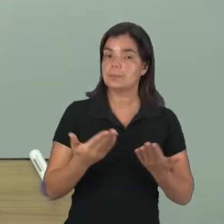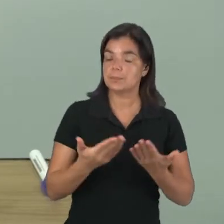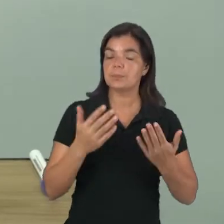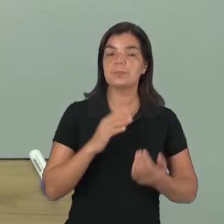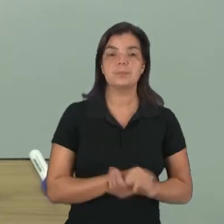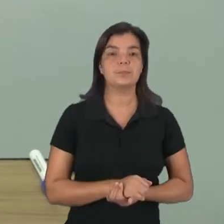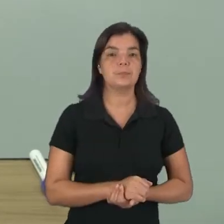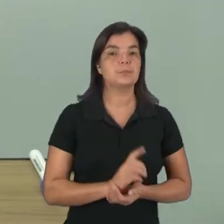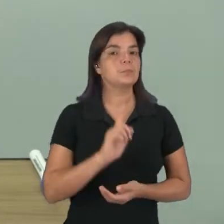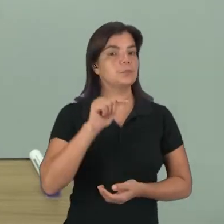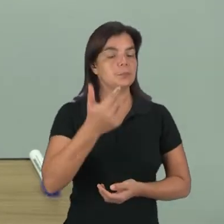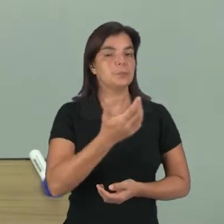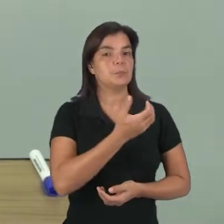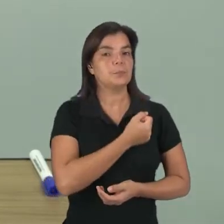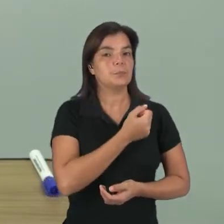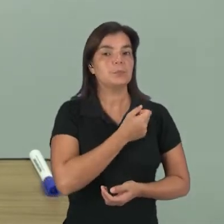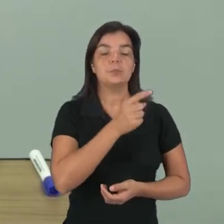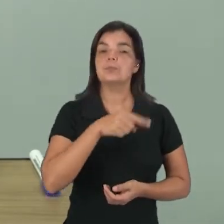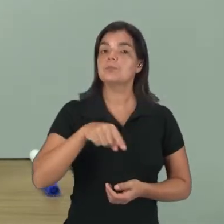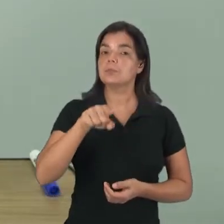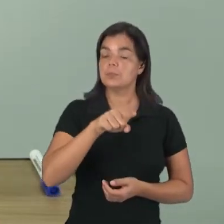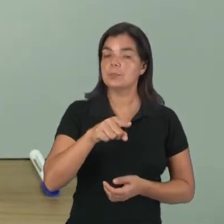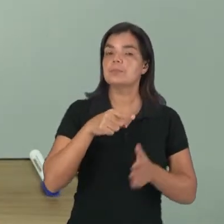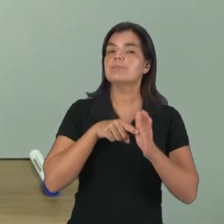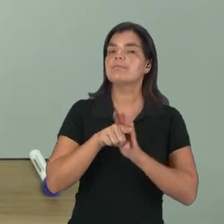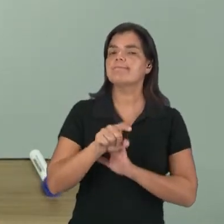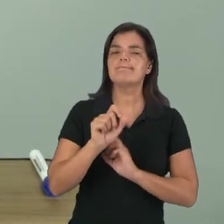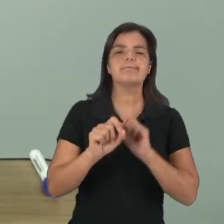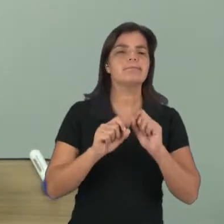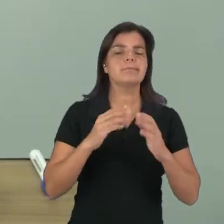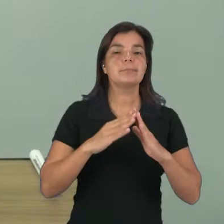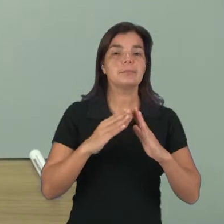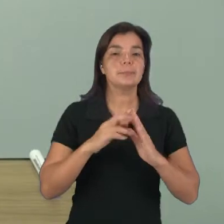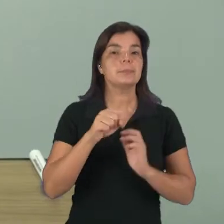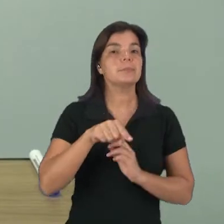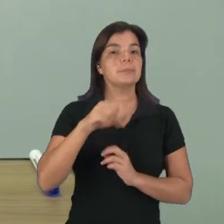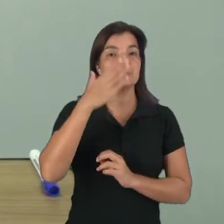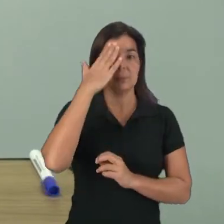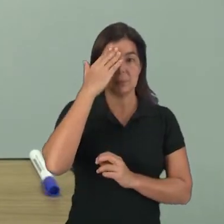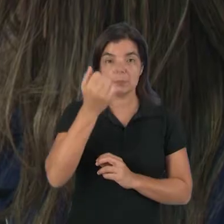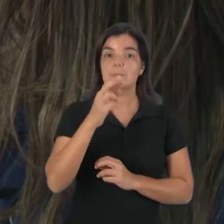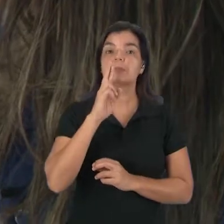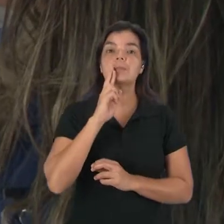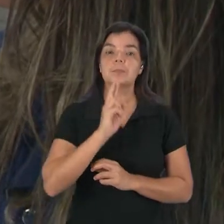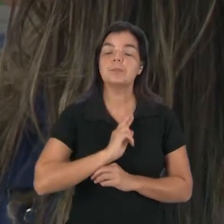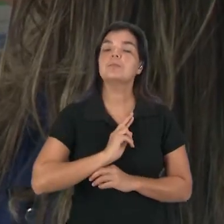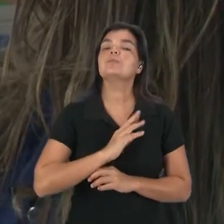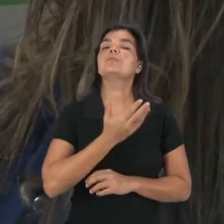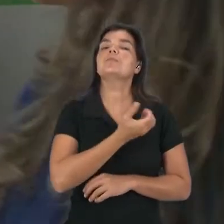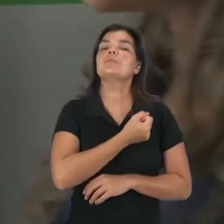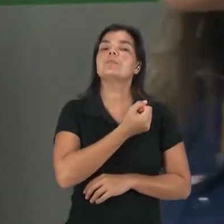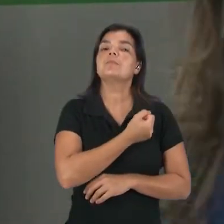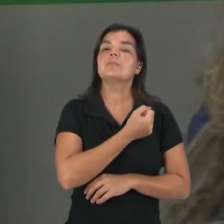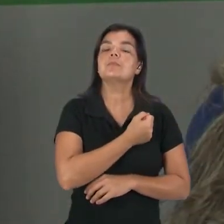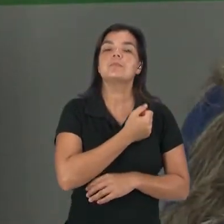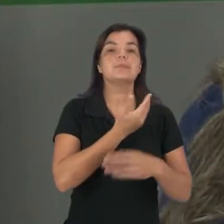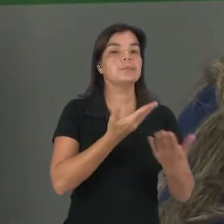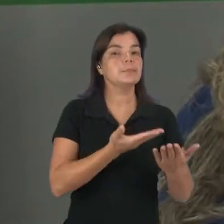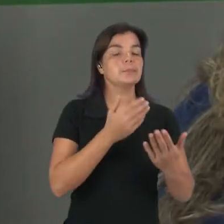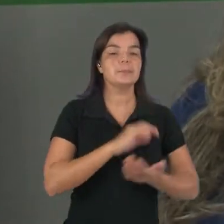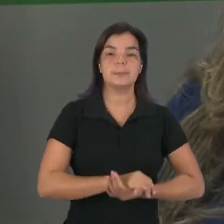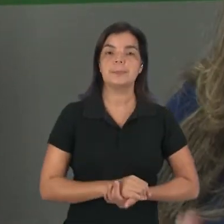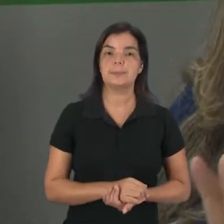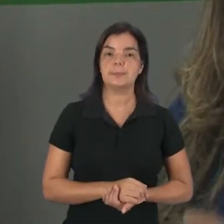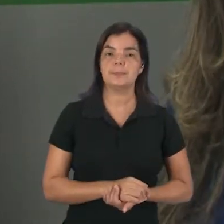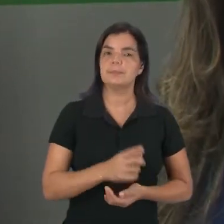vamos compor esse outro número. E eu quero primeiro te perguntar aí de casa se você sabe me dizer que número é esse